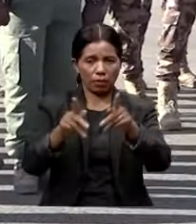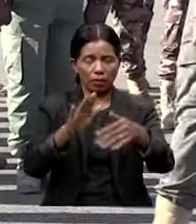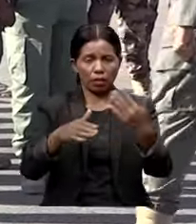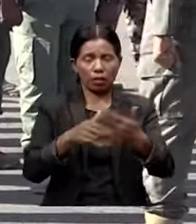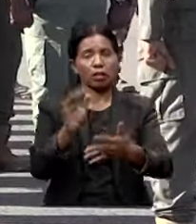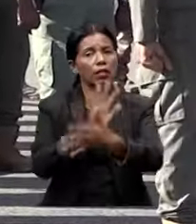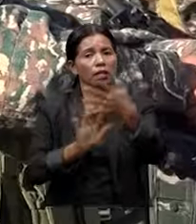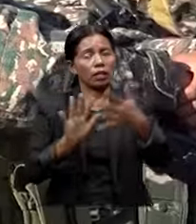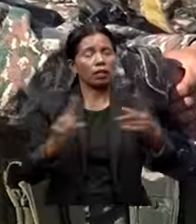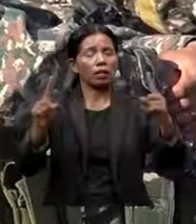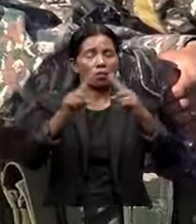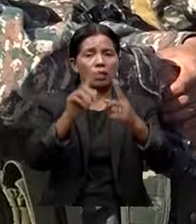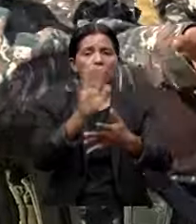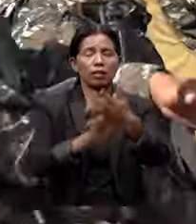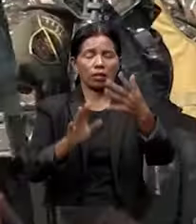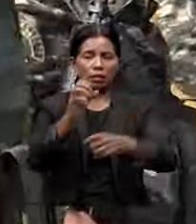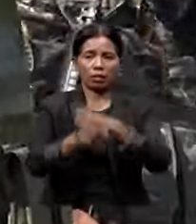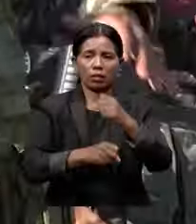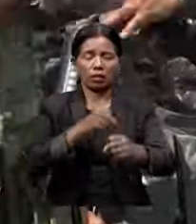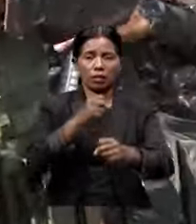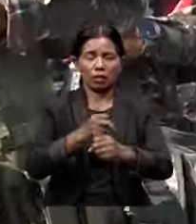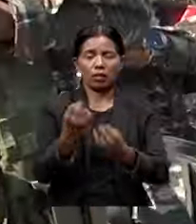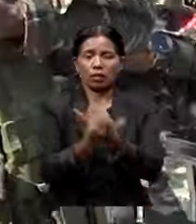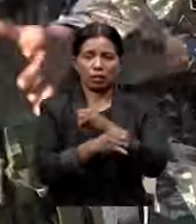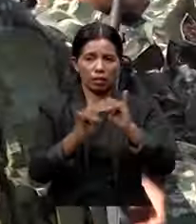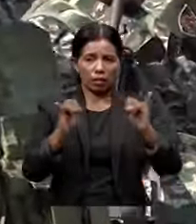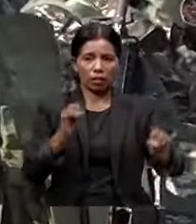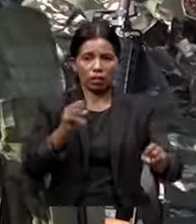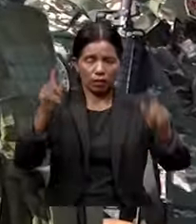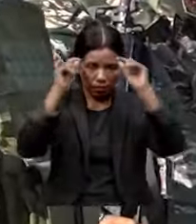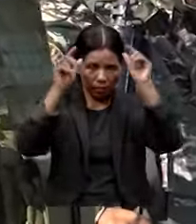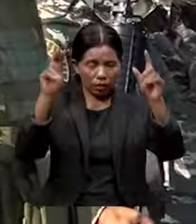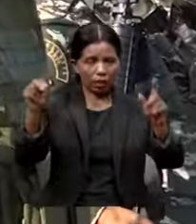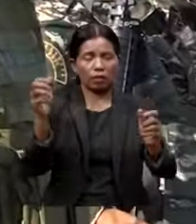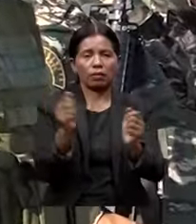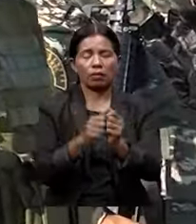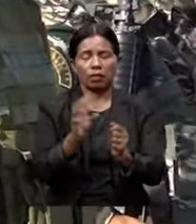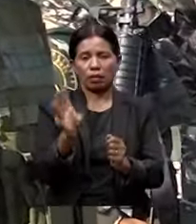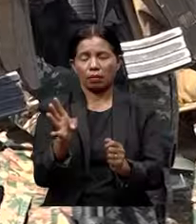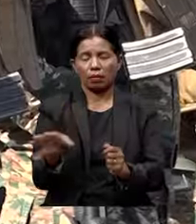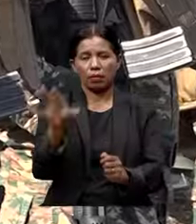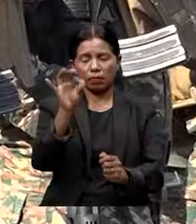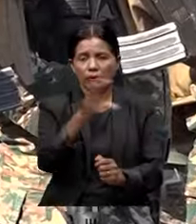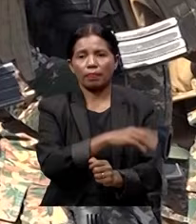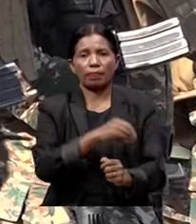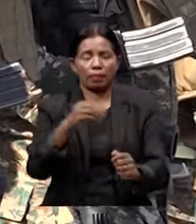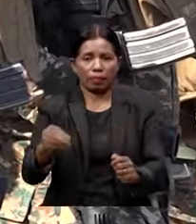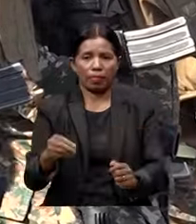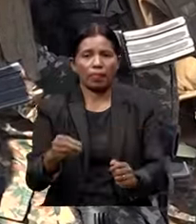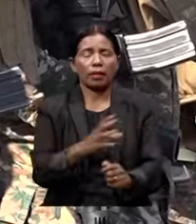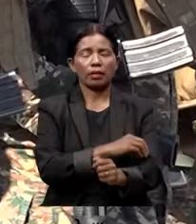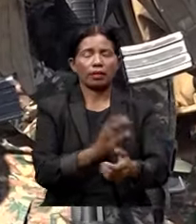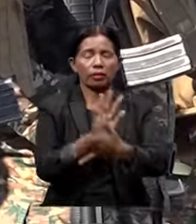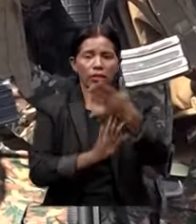oficial Siraba comemoração aniversário proclamação de independência Timor-Leste Nien Badala Hatnulo Recincia Nunemos durante a